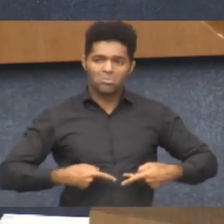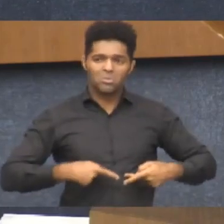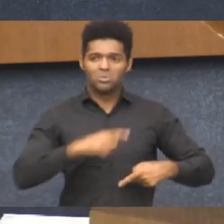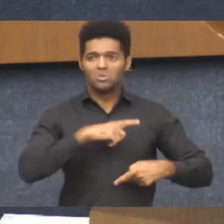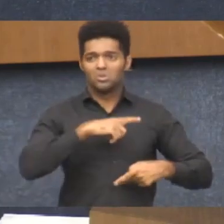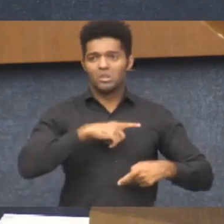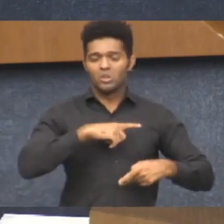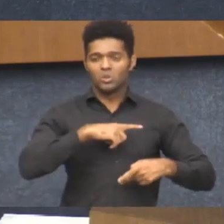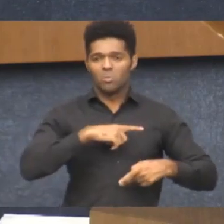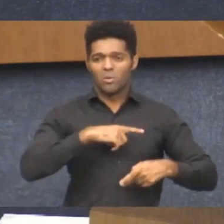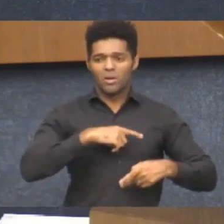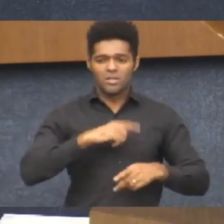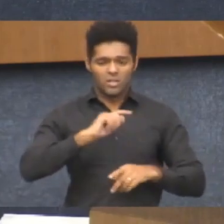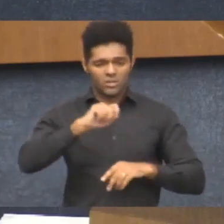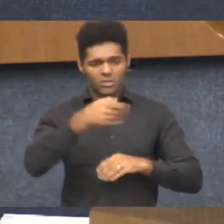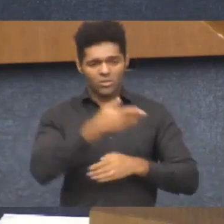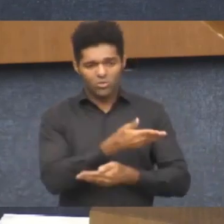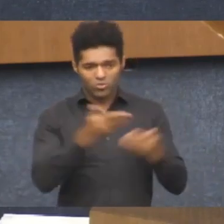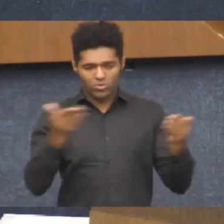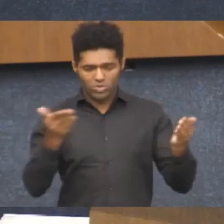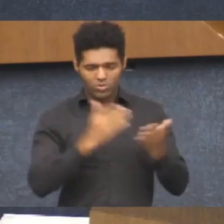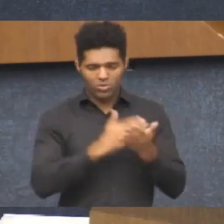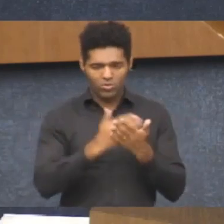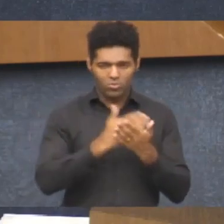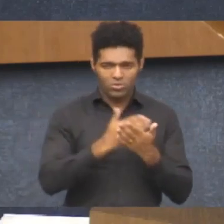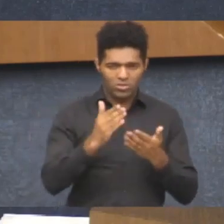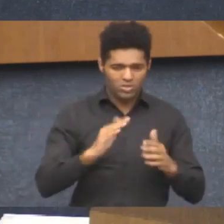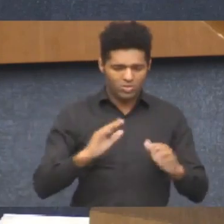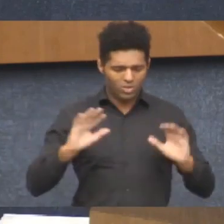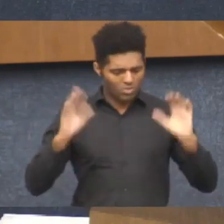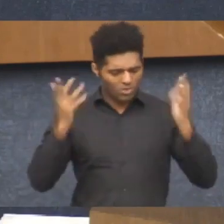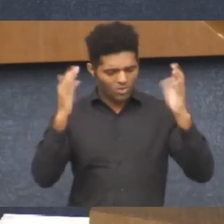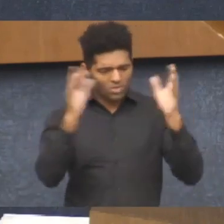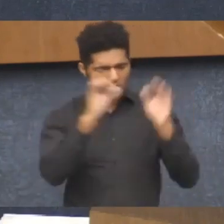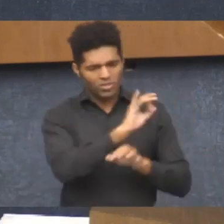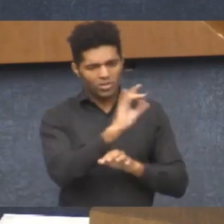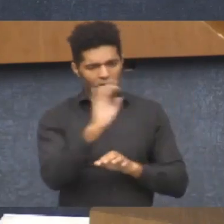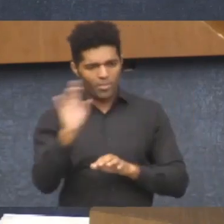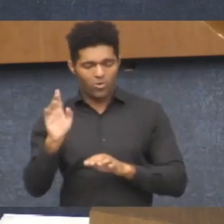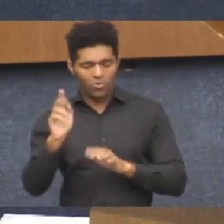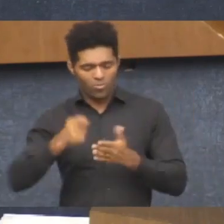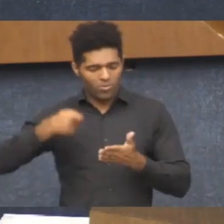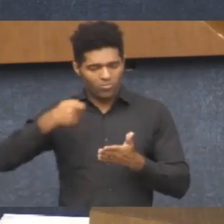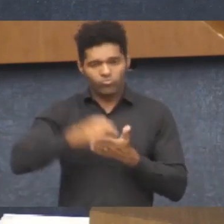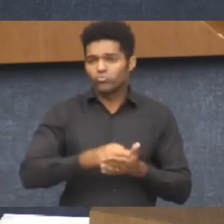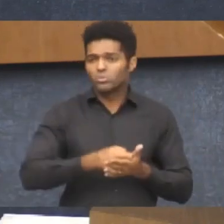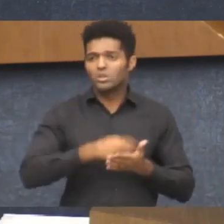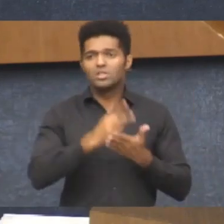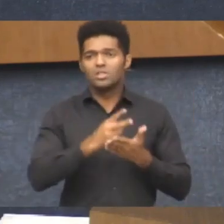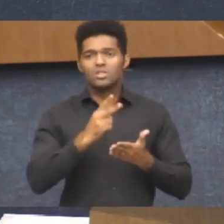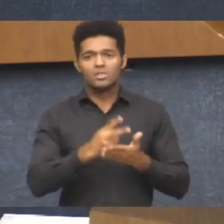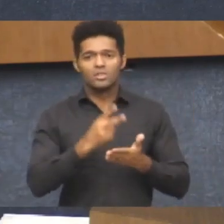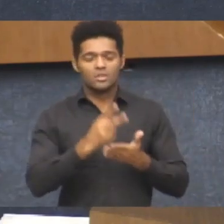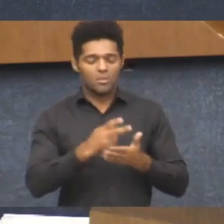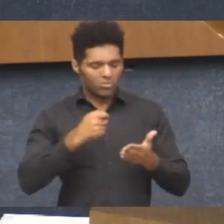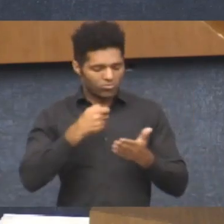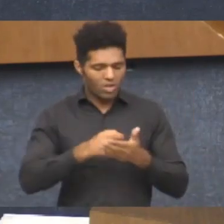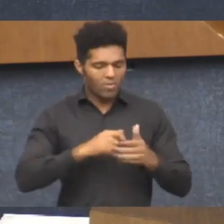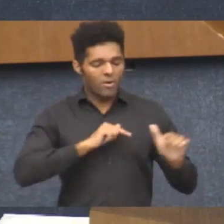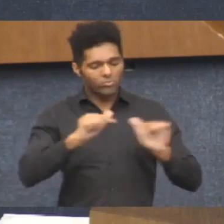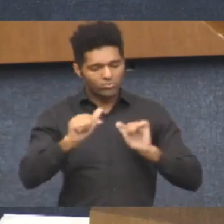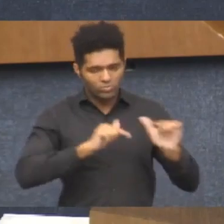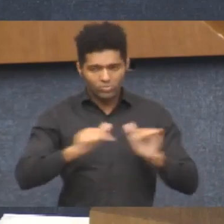né? Então, eu quero começar assim, dando os parabéns a cada um pelo esforço, pela dedicação, por aquilo que vocês